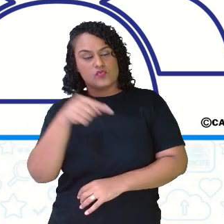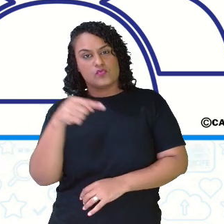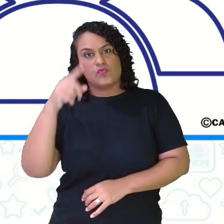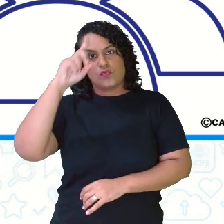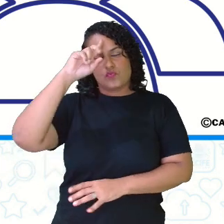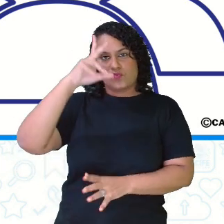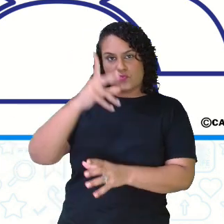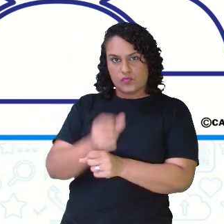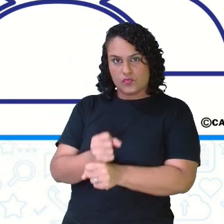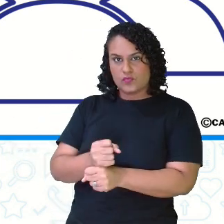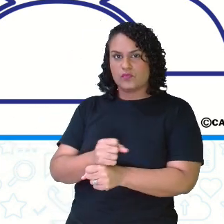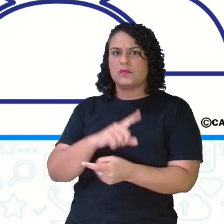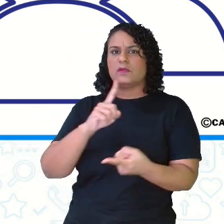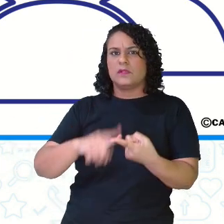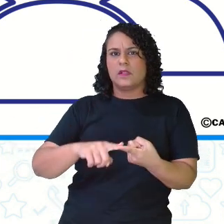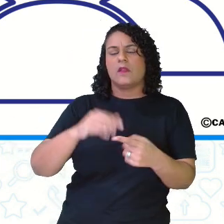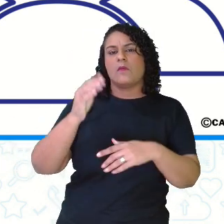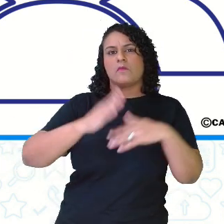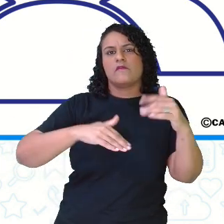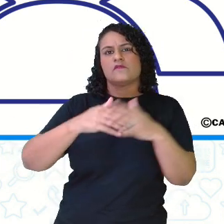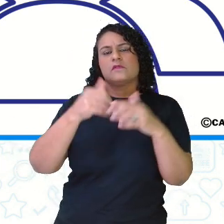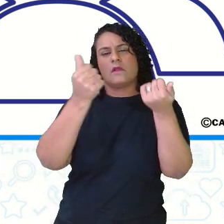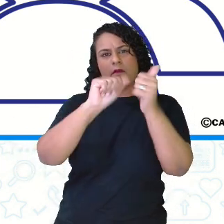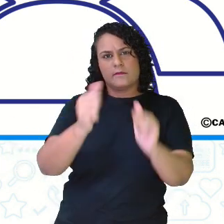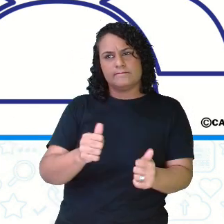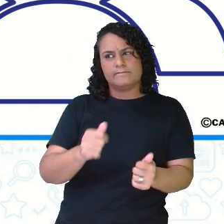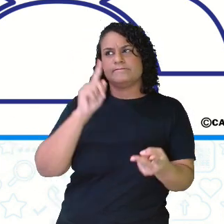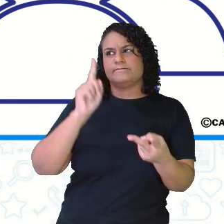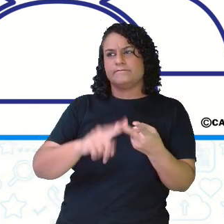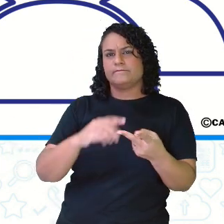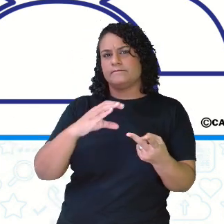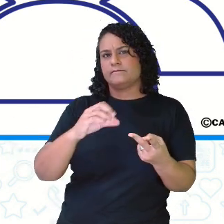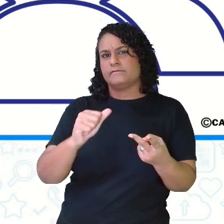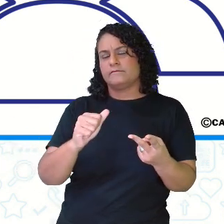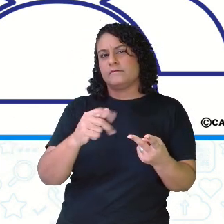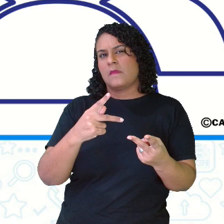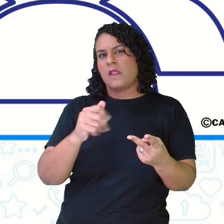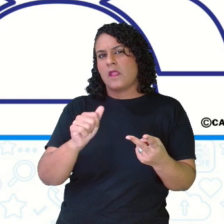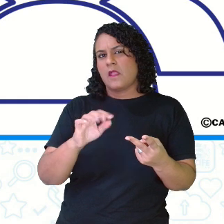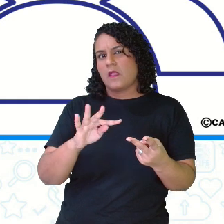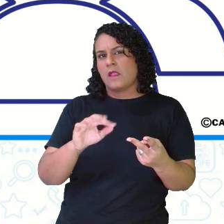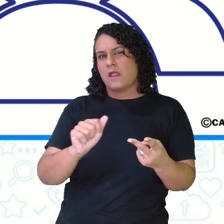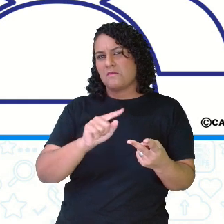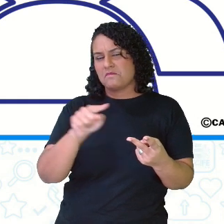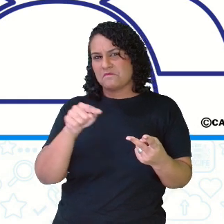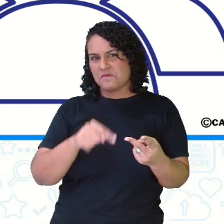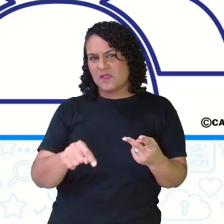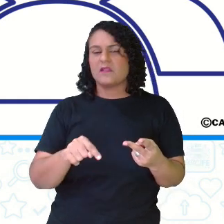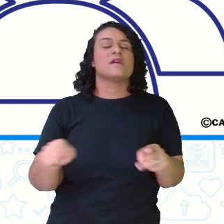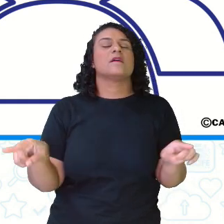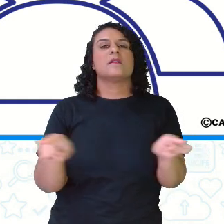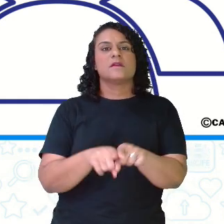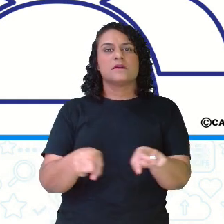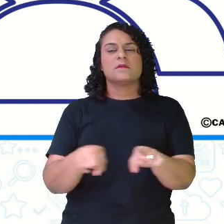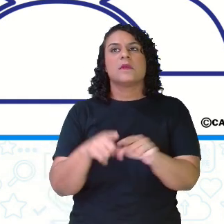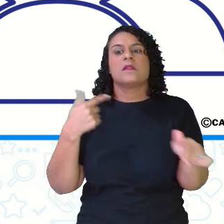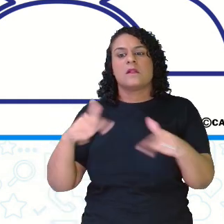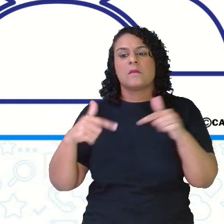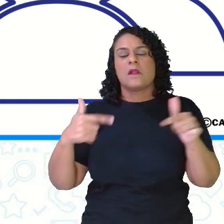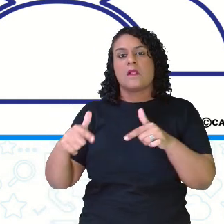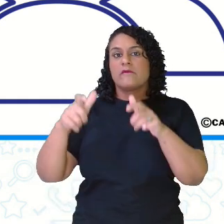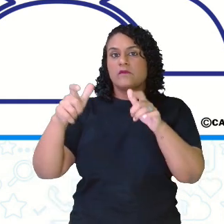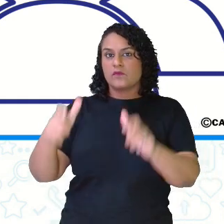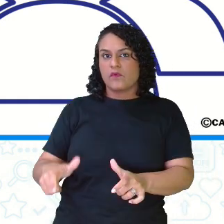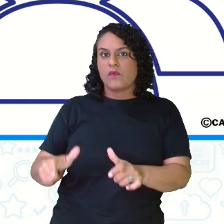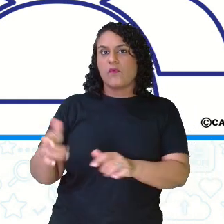nós tínhamos os artesãos, nós tínhamos outras pessoas que trabalhavam ali dentro desse engenho, dentro dessa